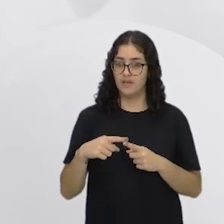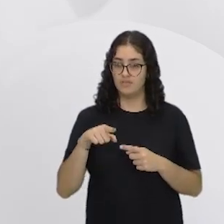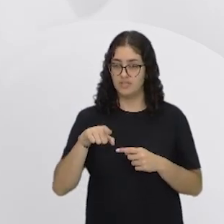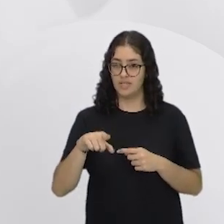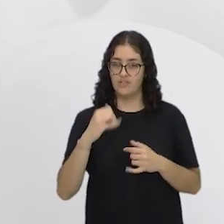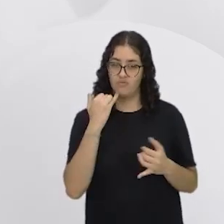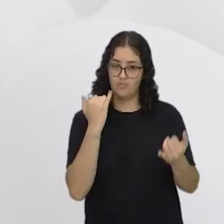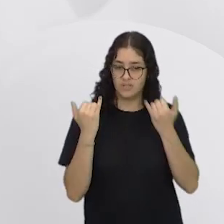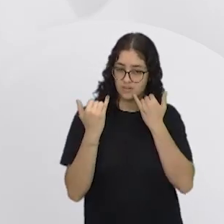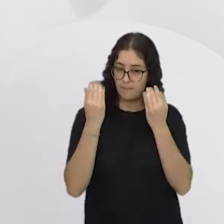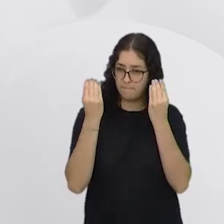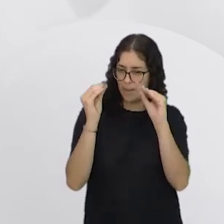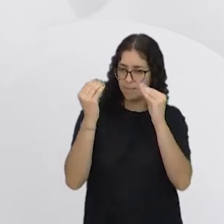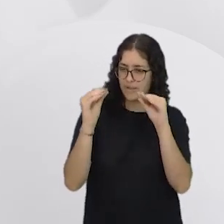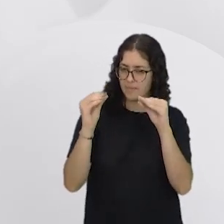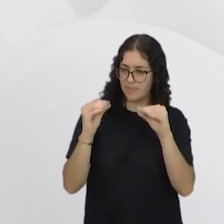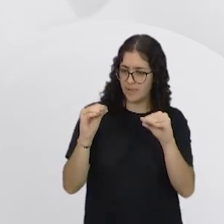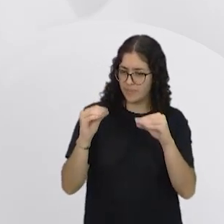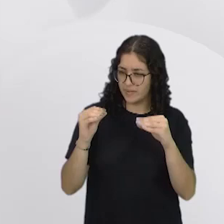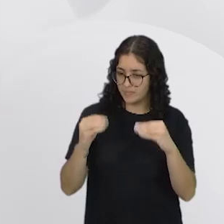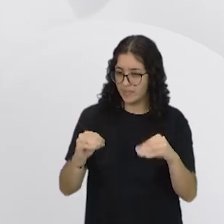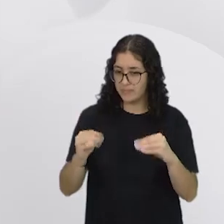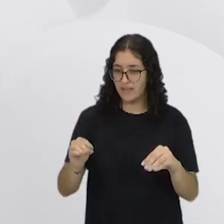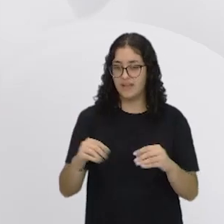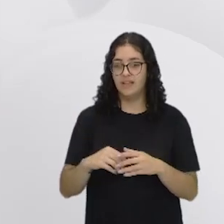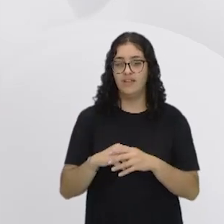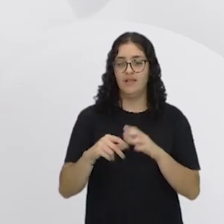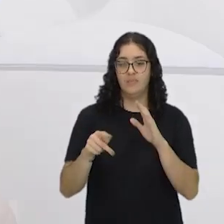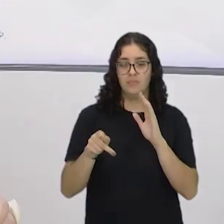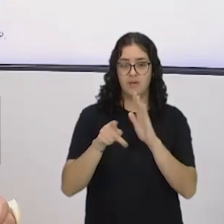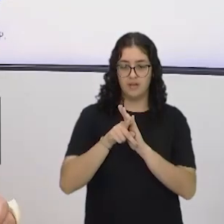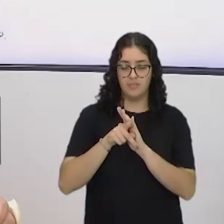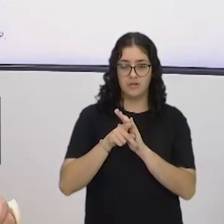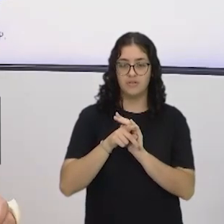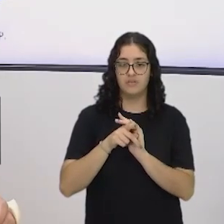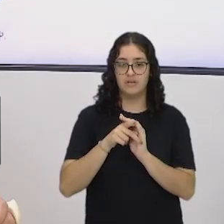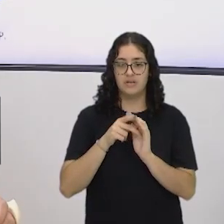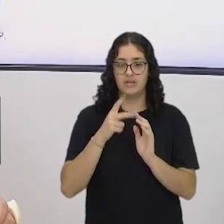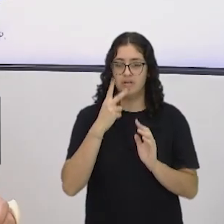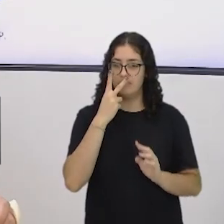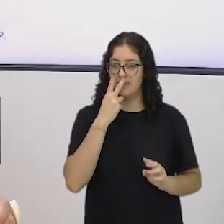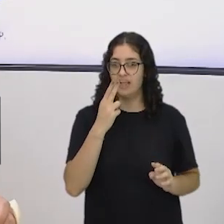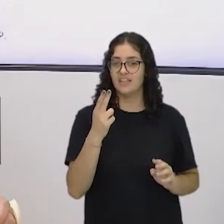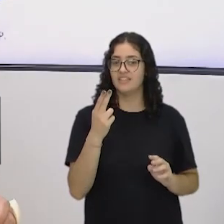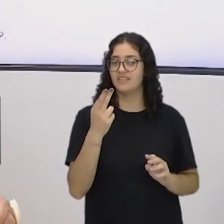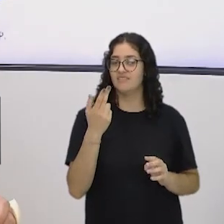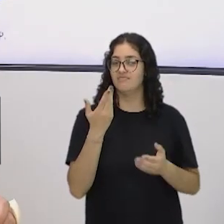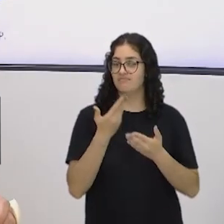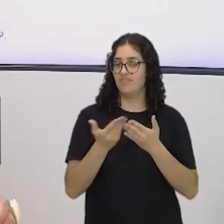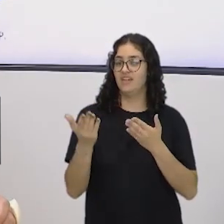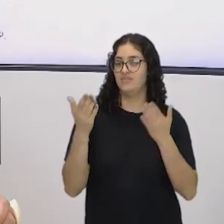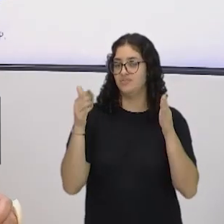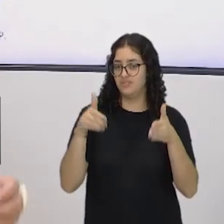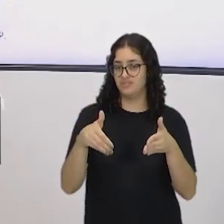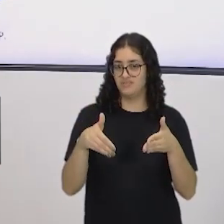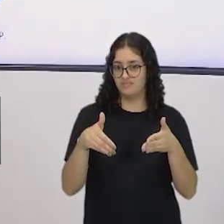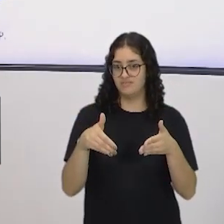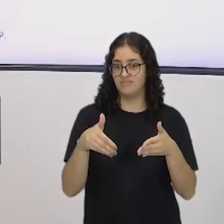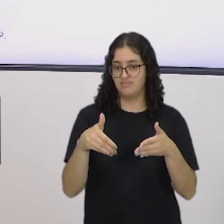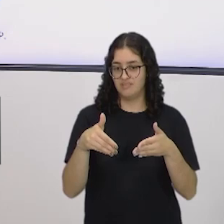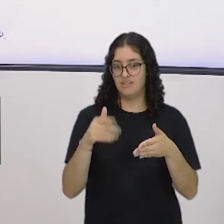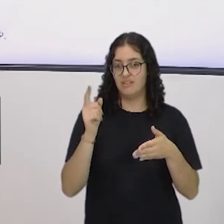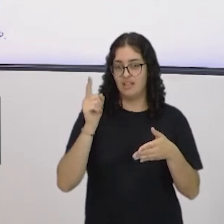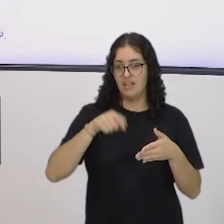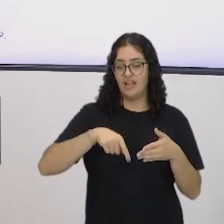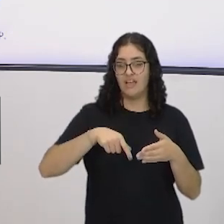de informação, muita informação verbal aí, você vai perder o foco, que seria